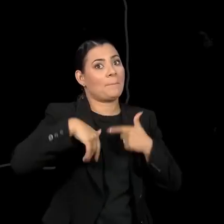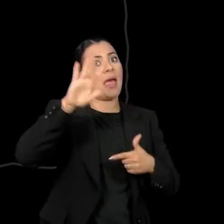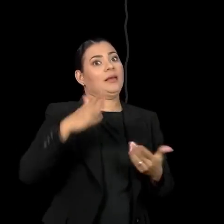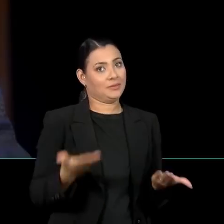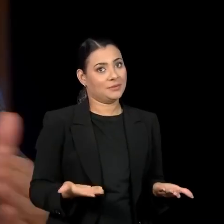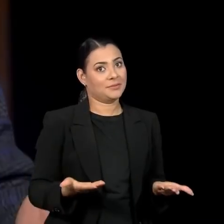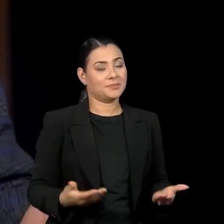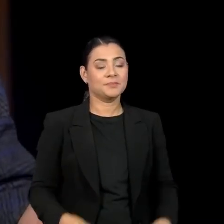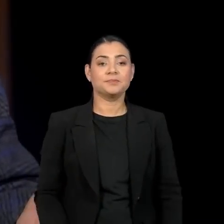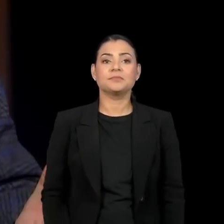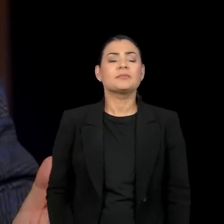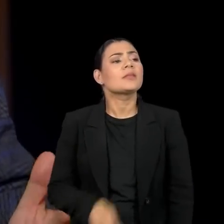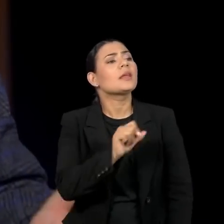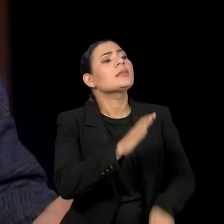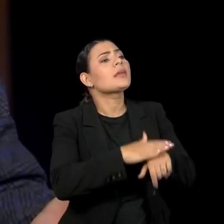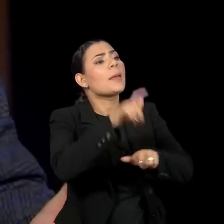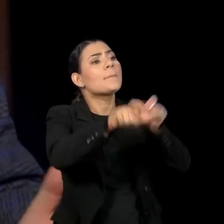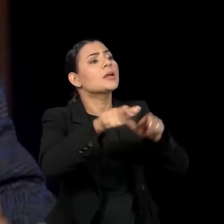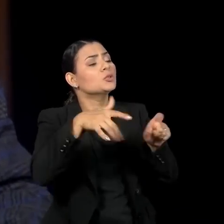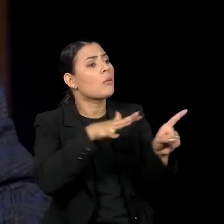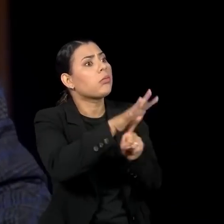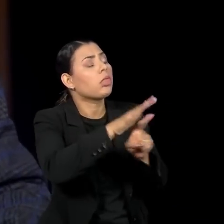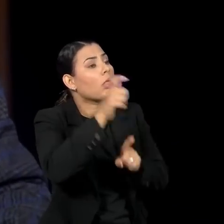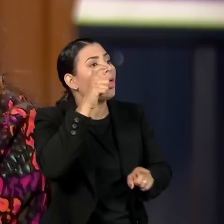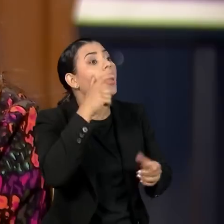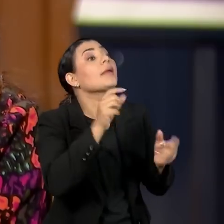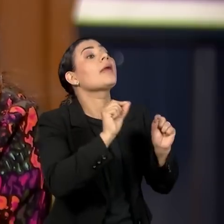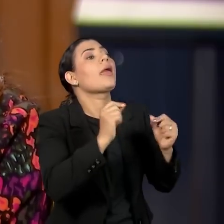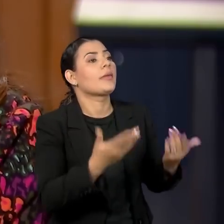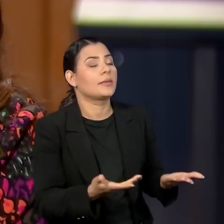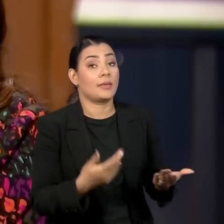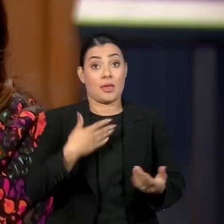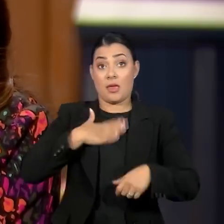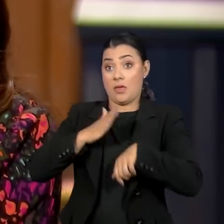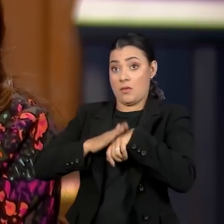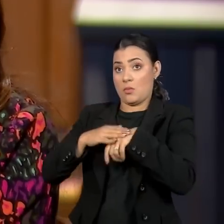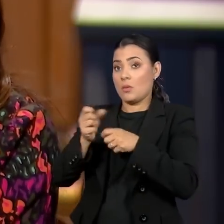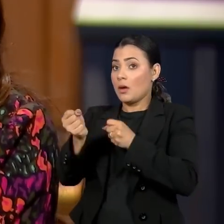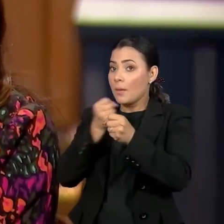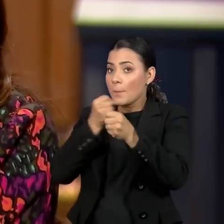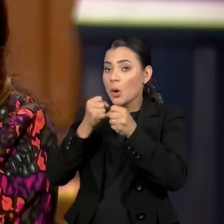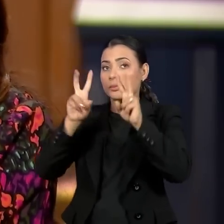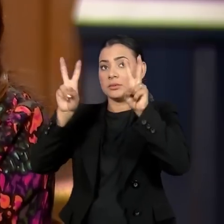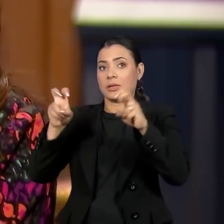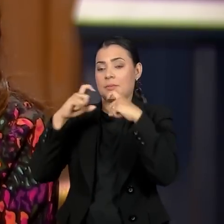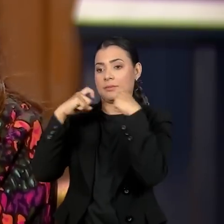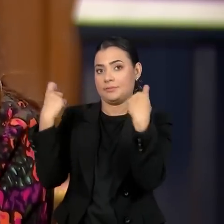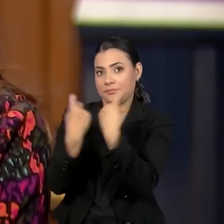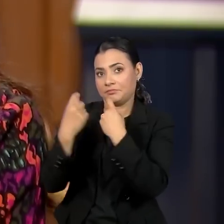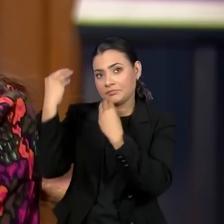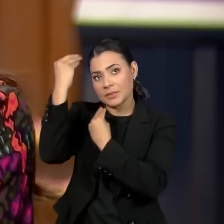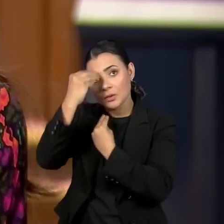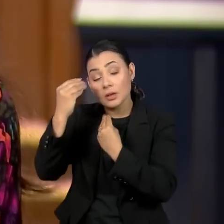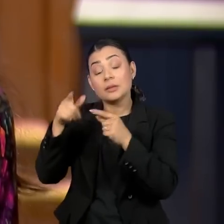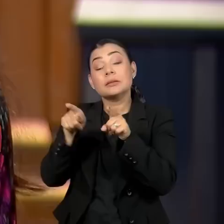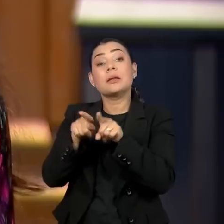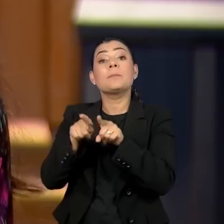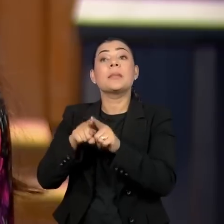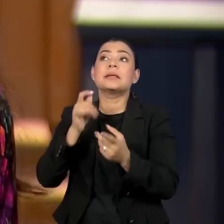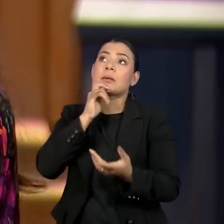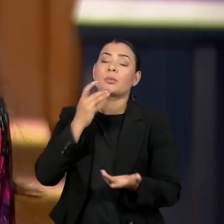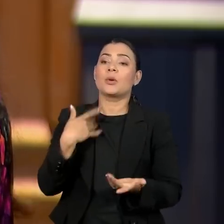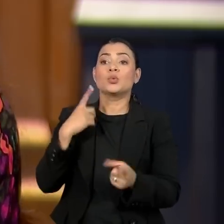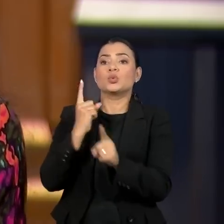maior. Quem é o seu público? Para quem que você fala? Como repórter, fazia pauta sobre sexualidade e descobria, por exemplo,